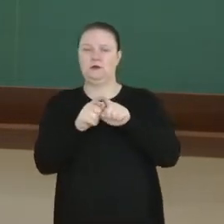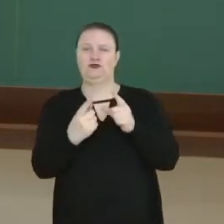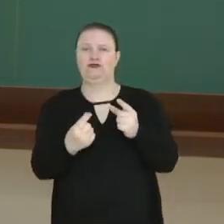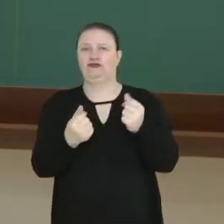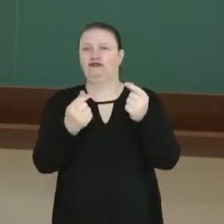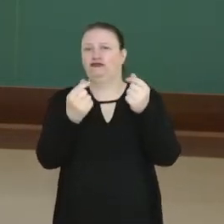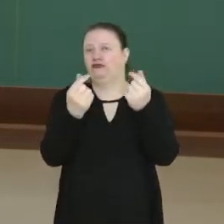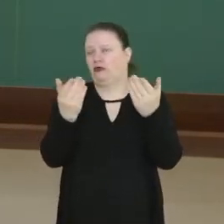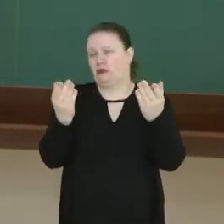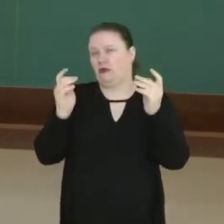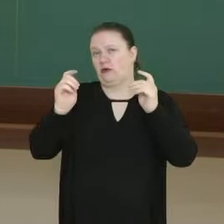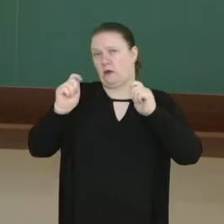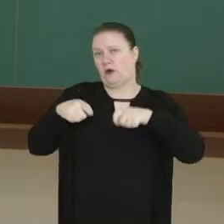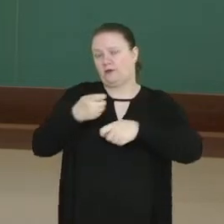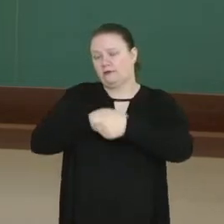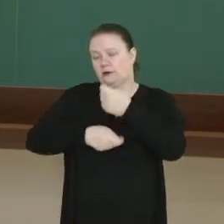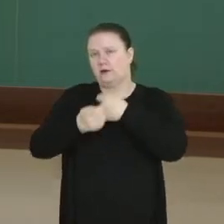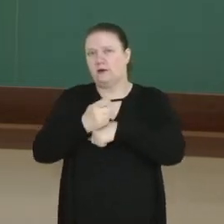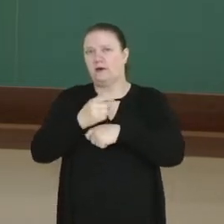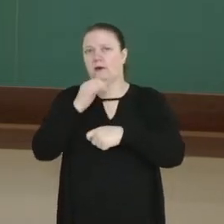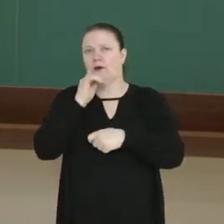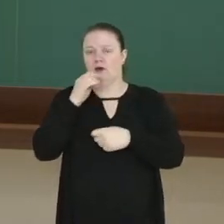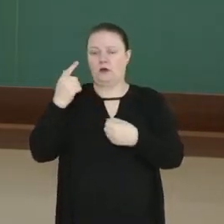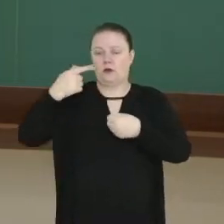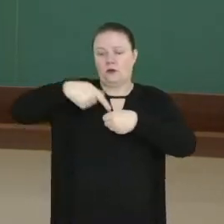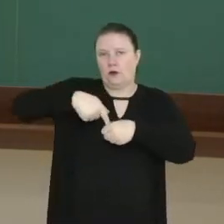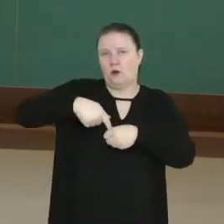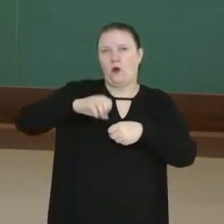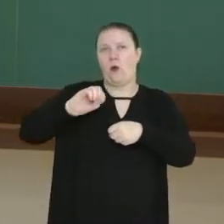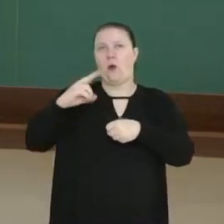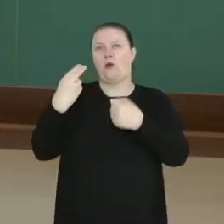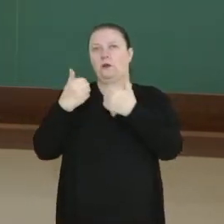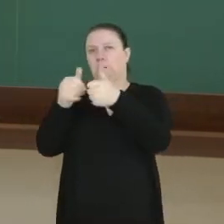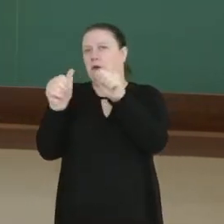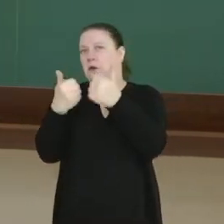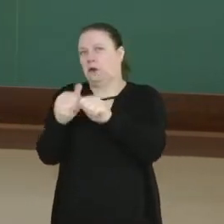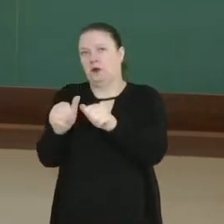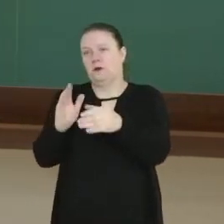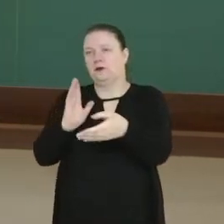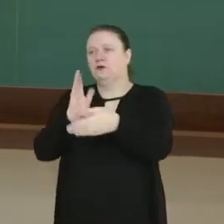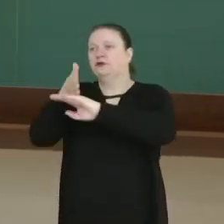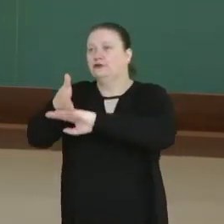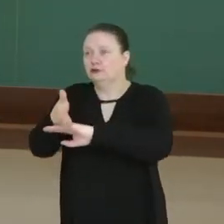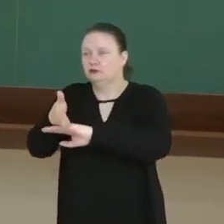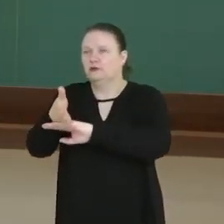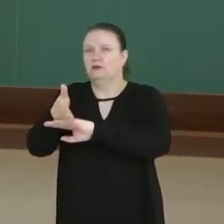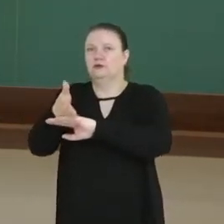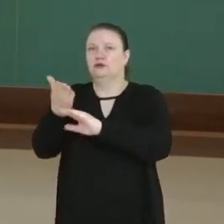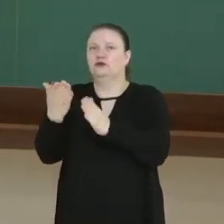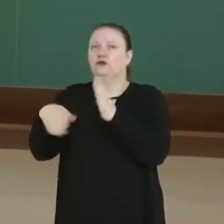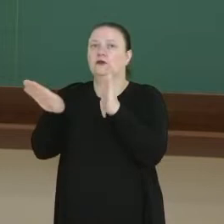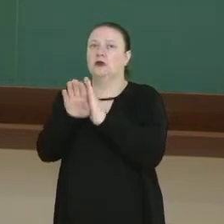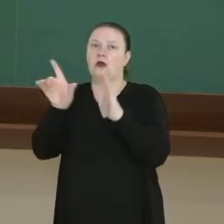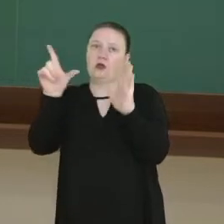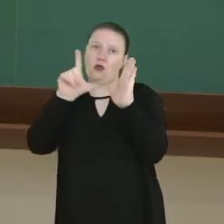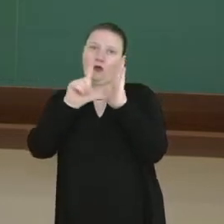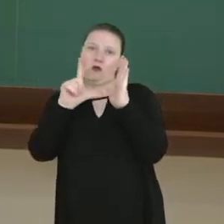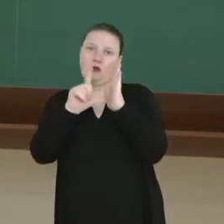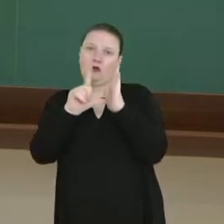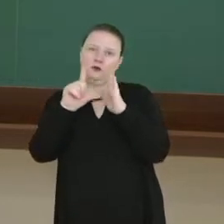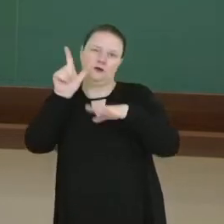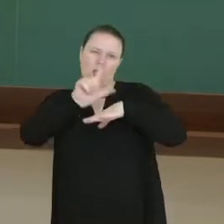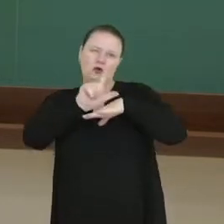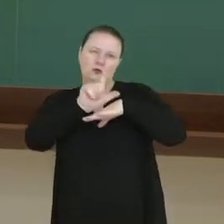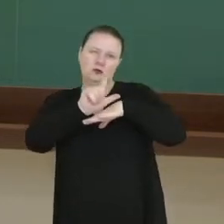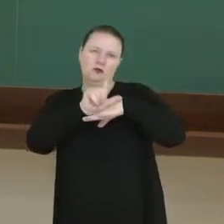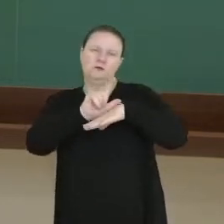gasta, combustível ou transporte público para chegar até a loja, certo? Então, aparentemente, tudo